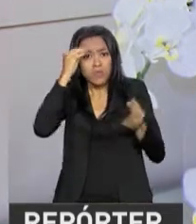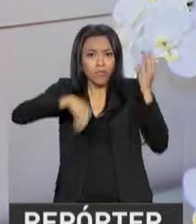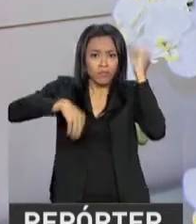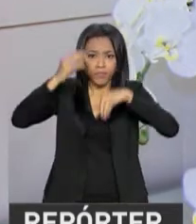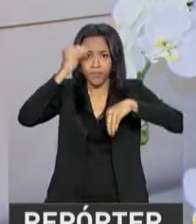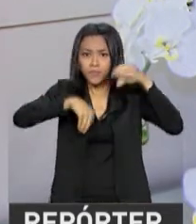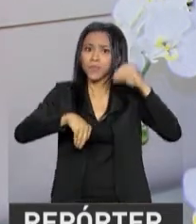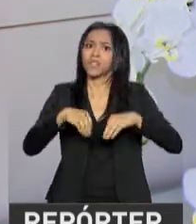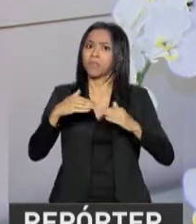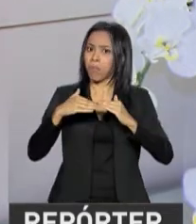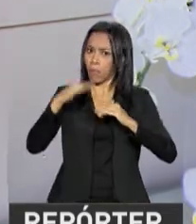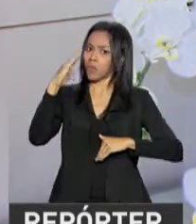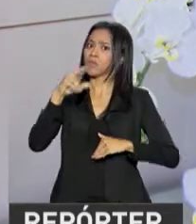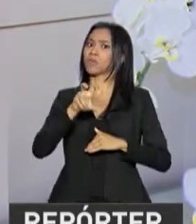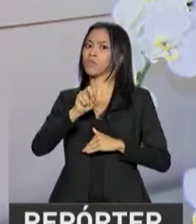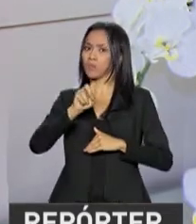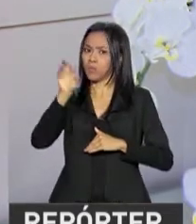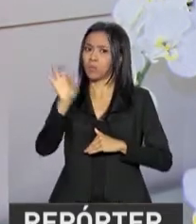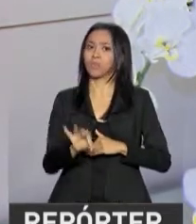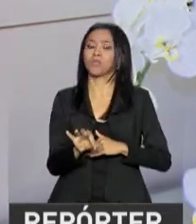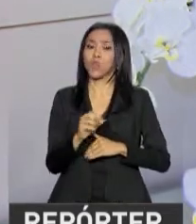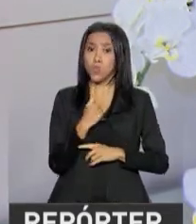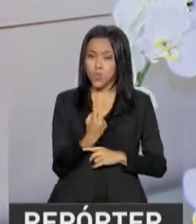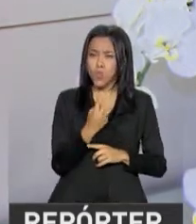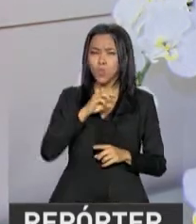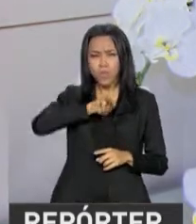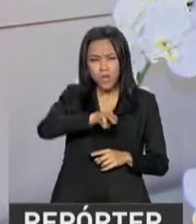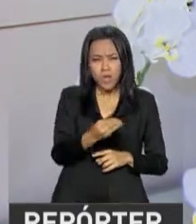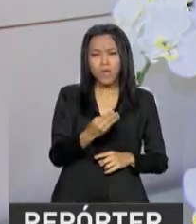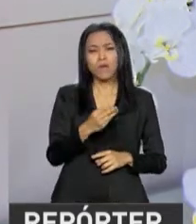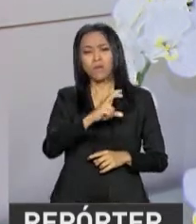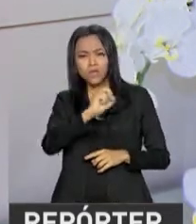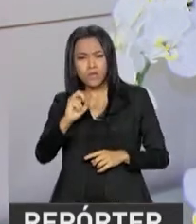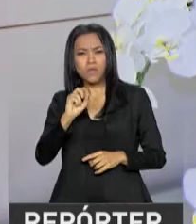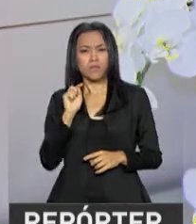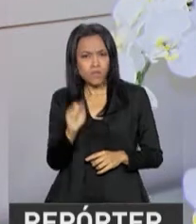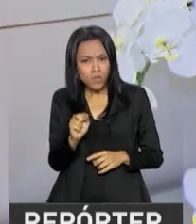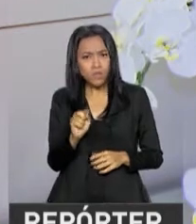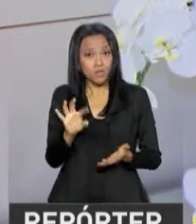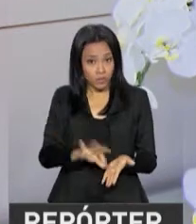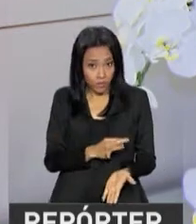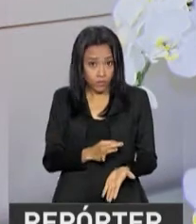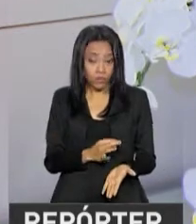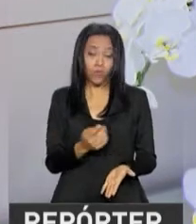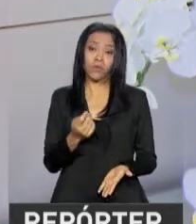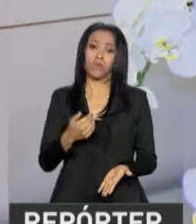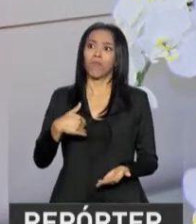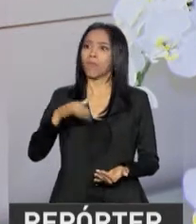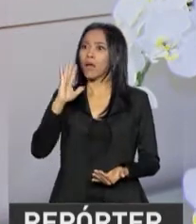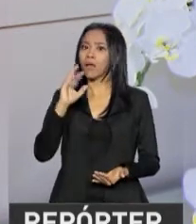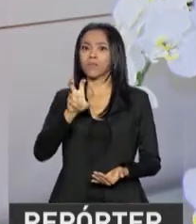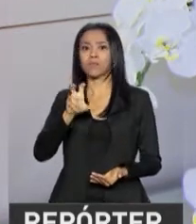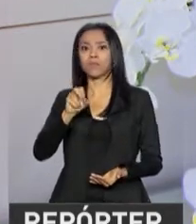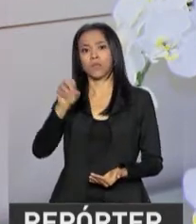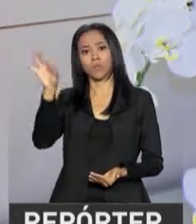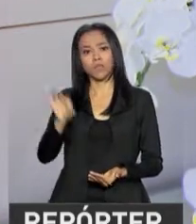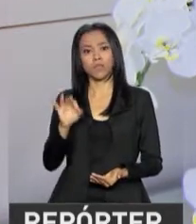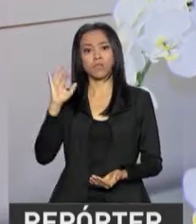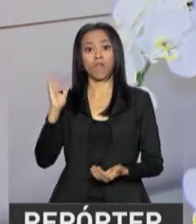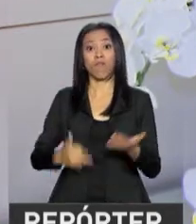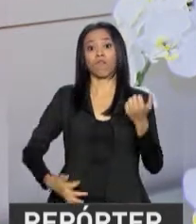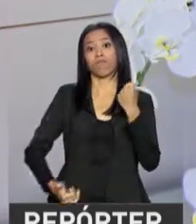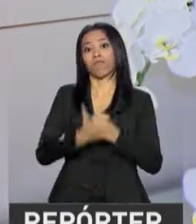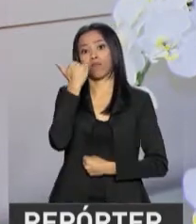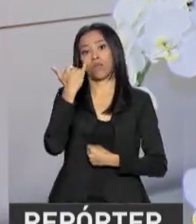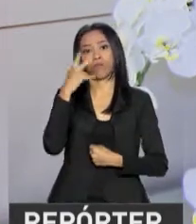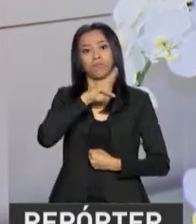passou de 50% é de 1 milhão e 500 mil candidatos inscritos 40 e 50% faltar a um dia da